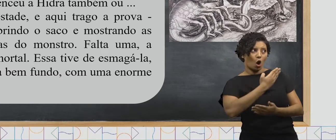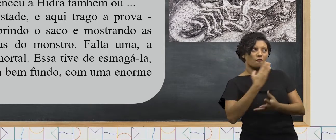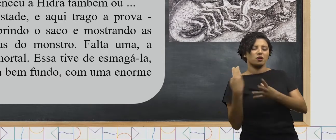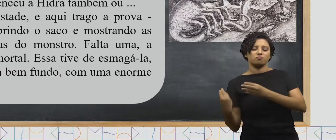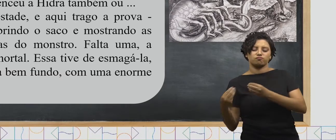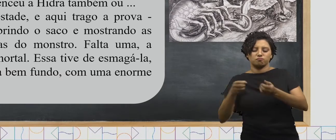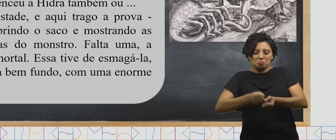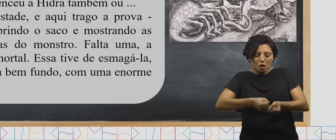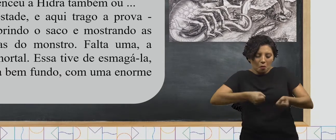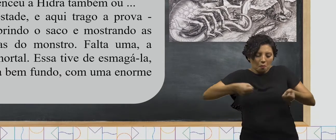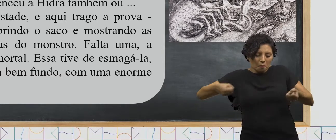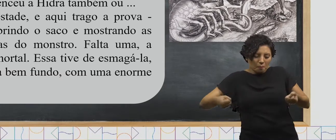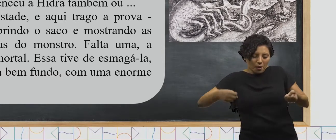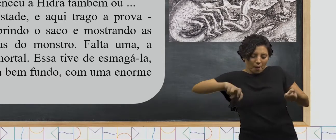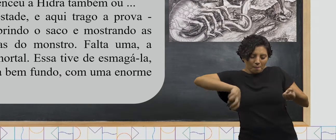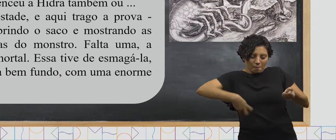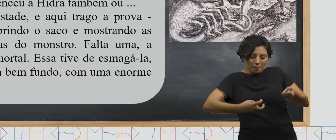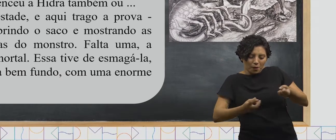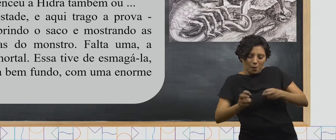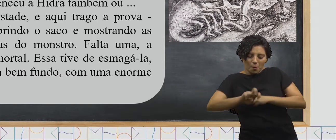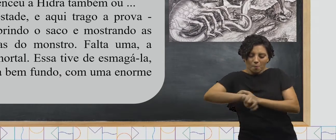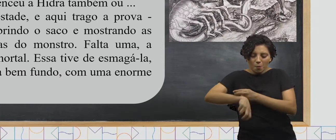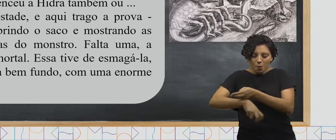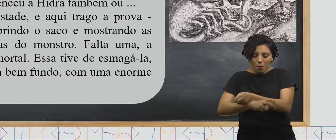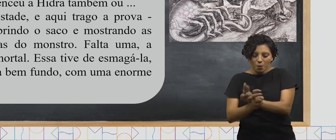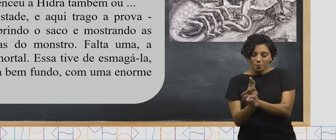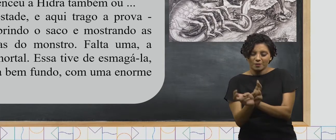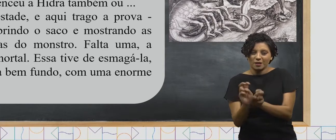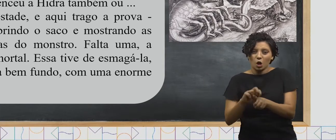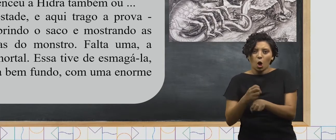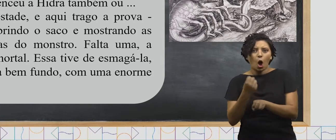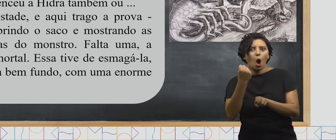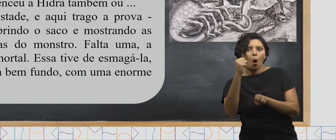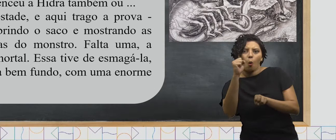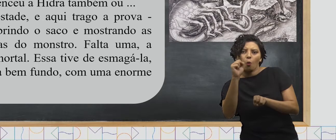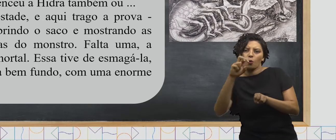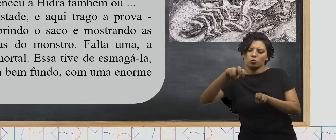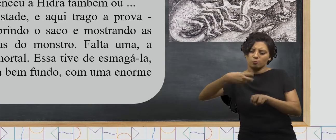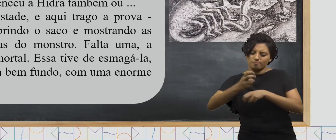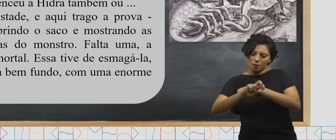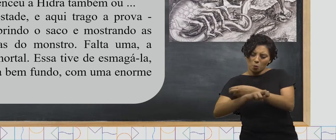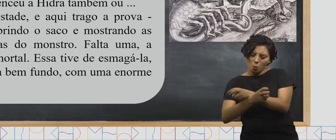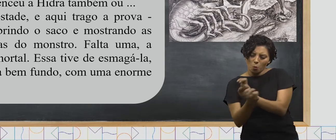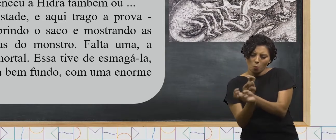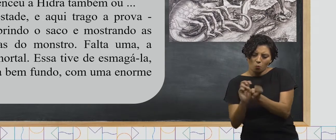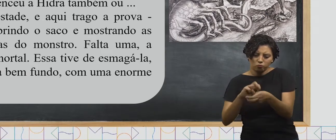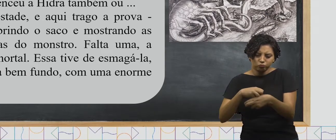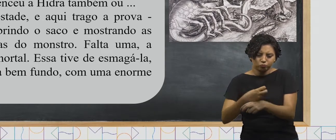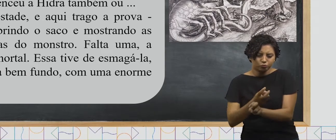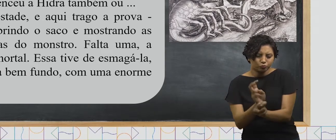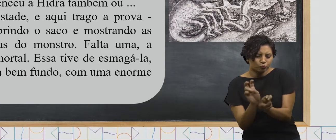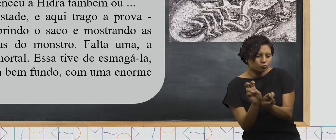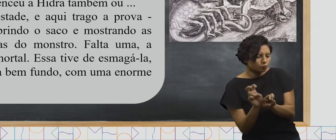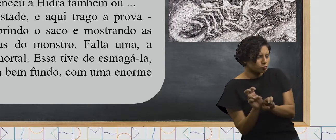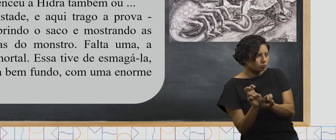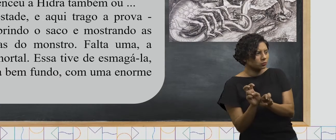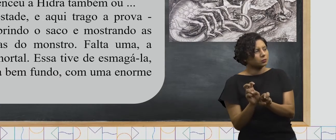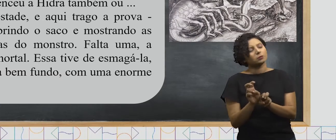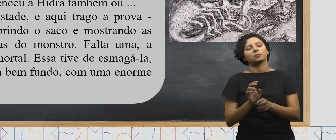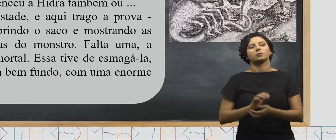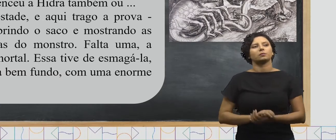a prova", respondeu o herói, abrindo o saco e mostrando as horríveis